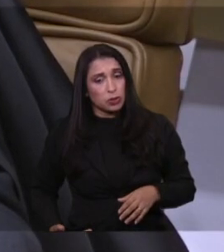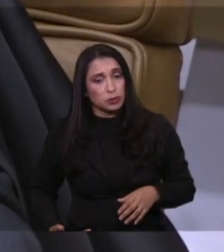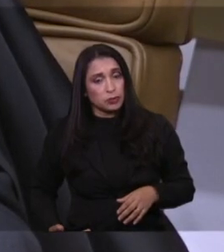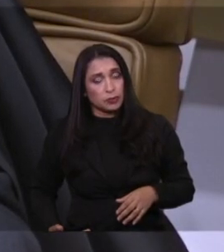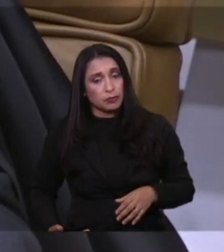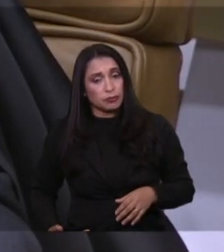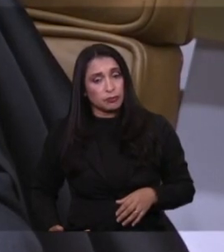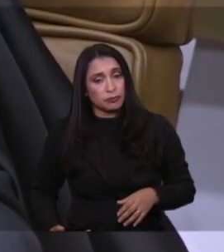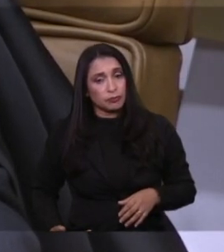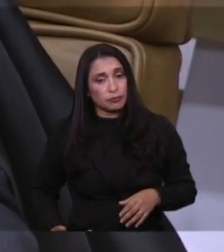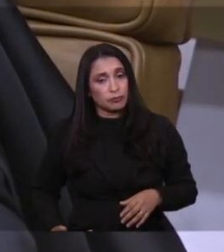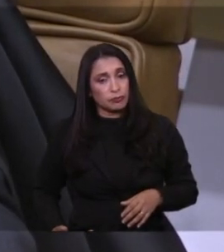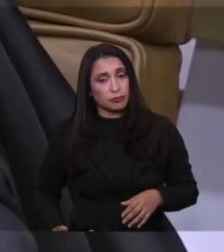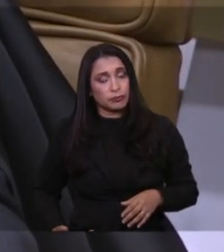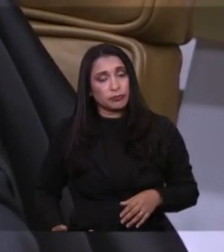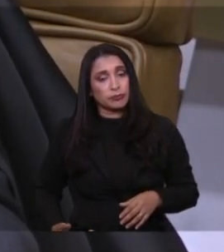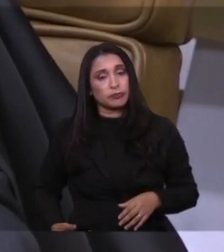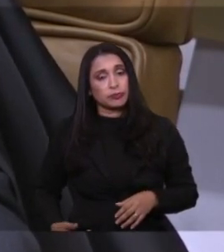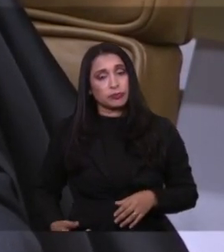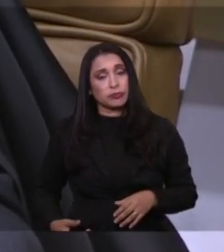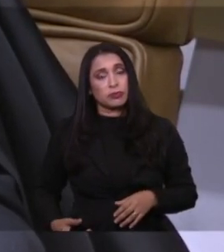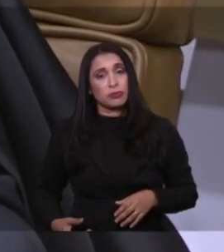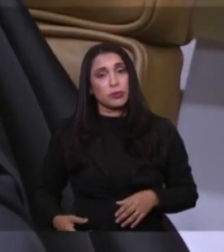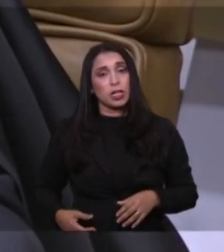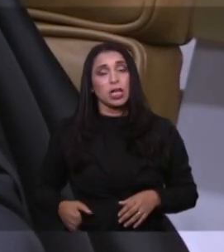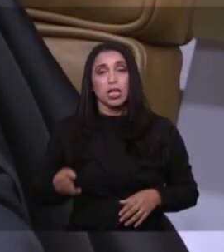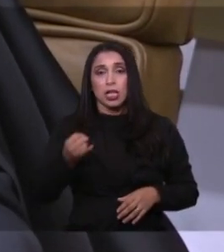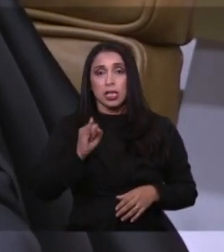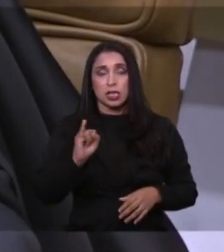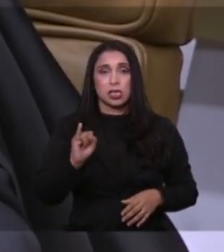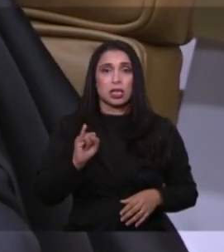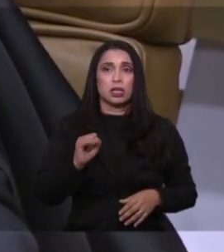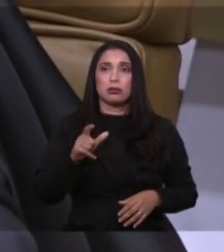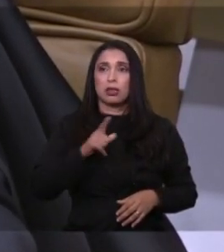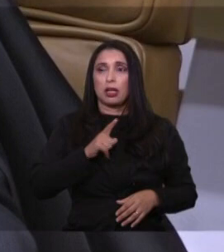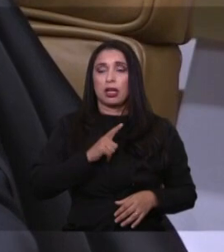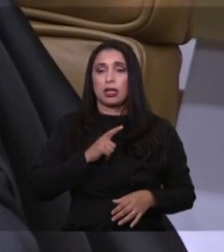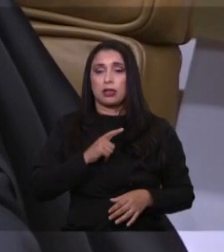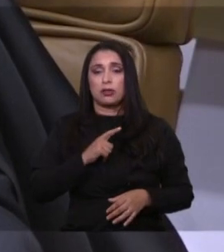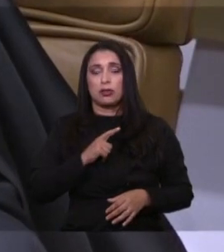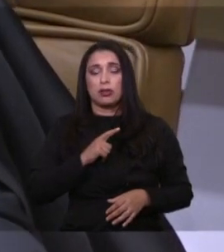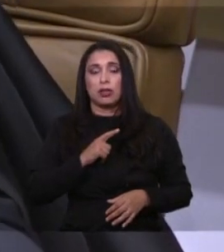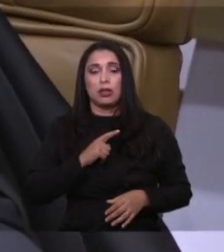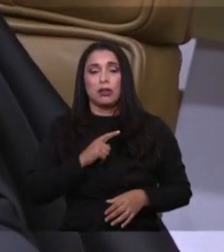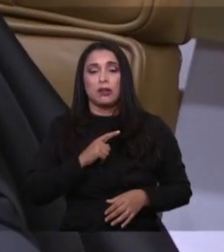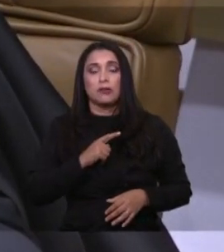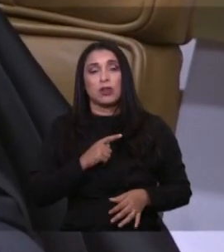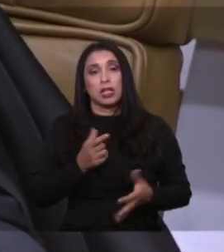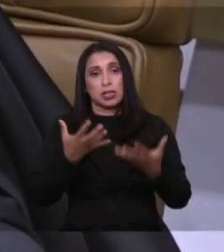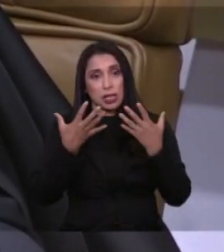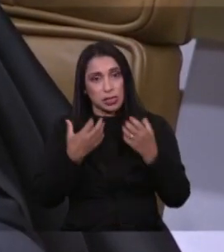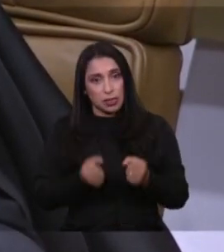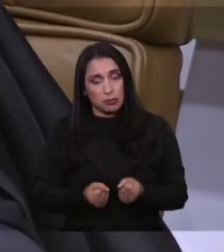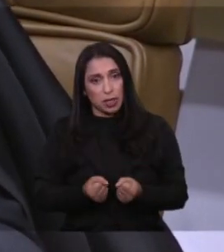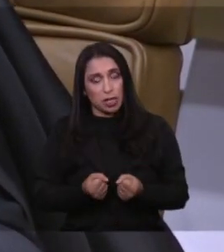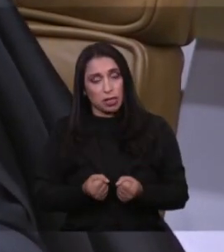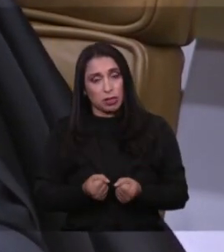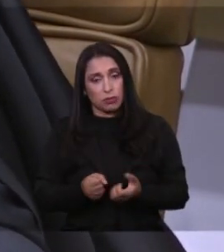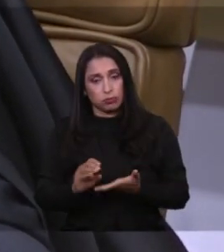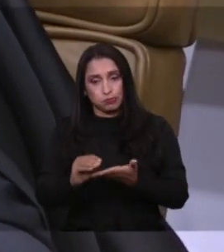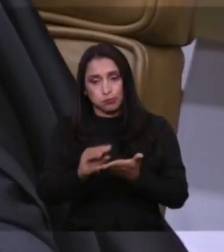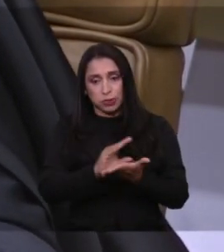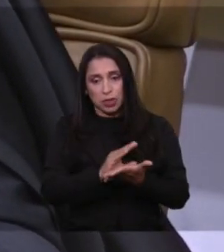o reconhecimento de que eles, se eles receberam algum vencimento, né, de boa-fé, não há